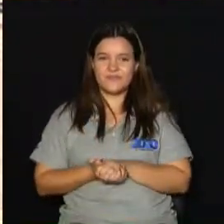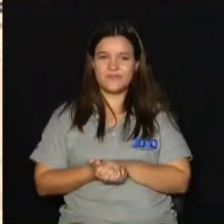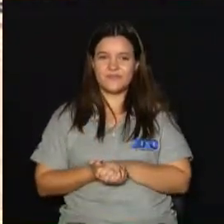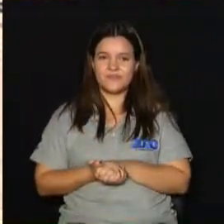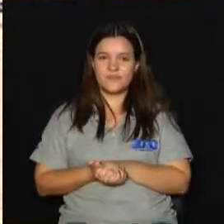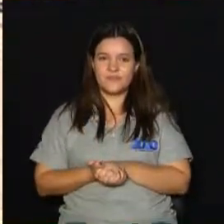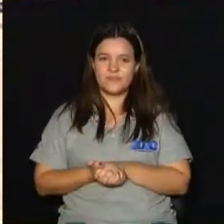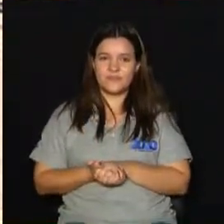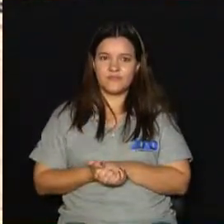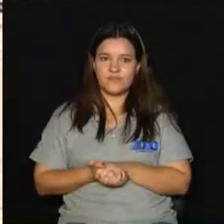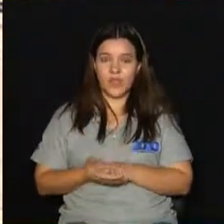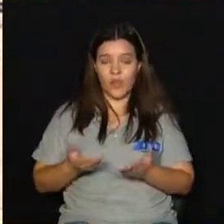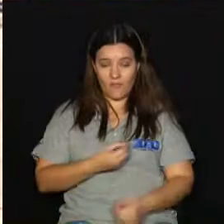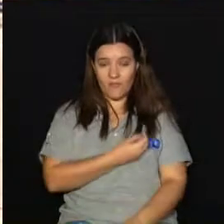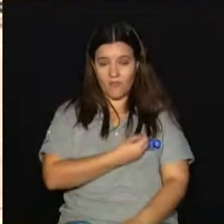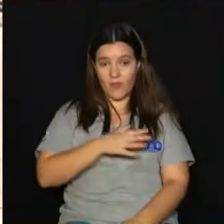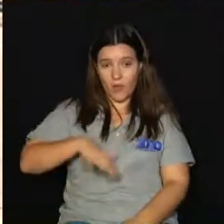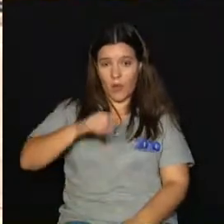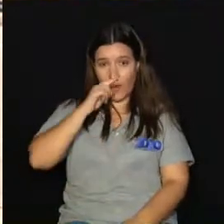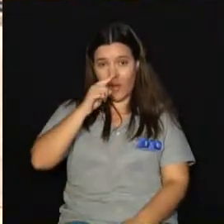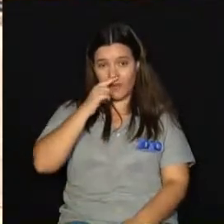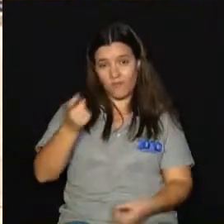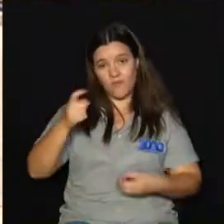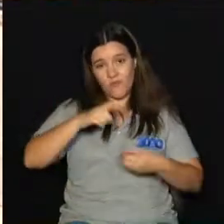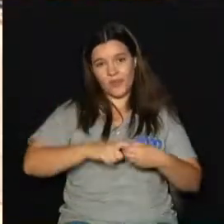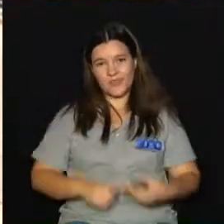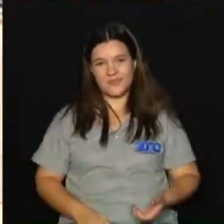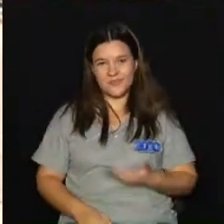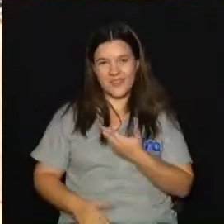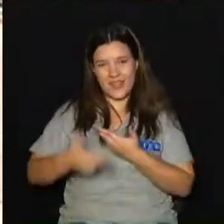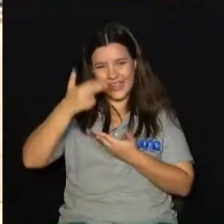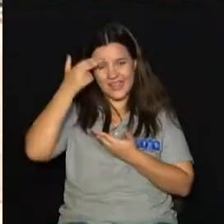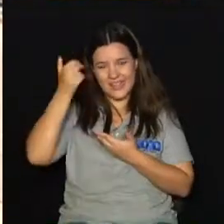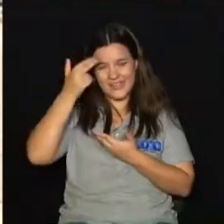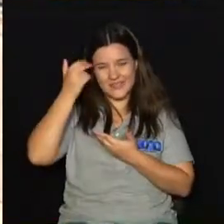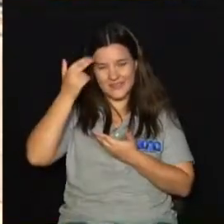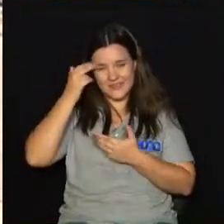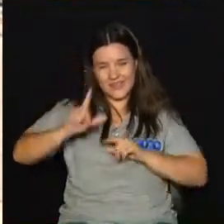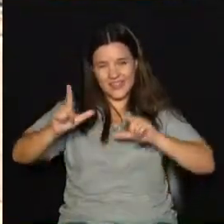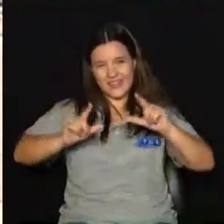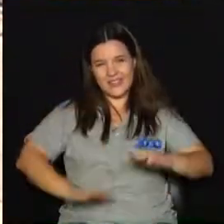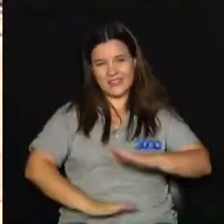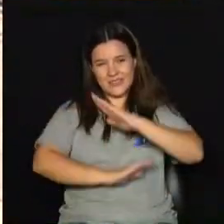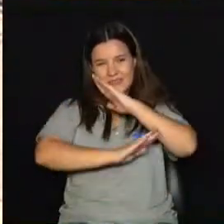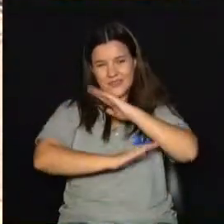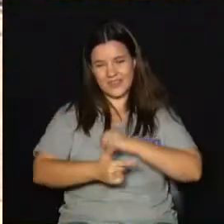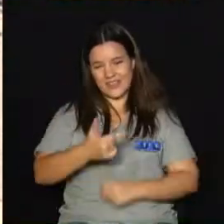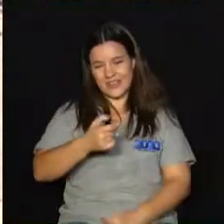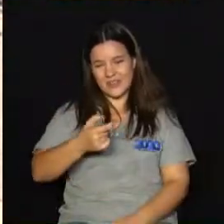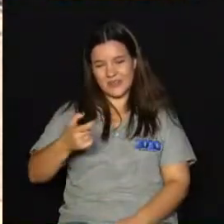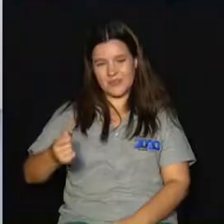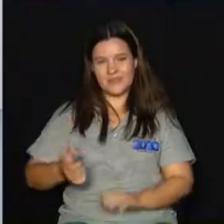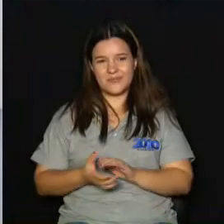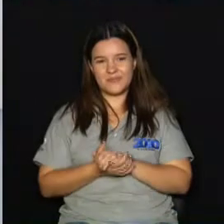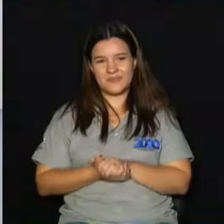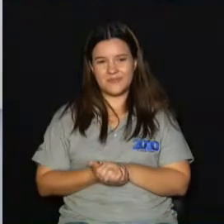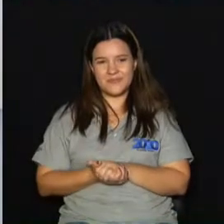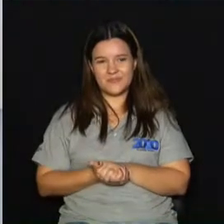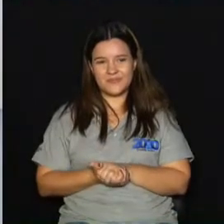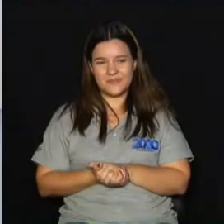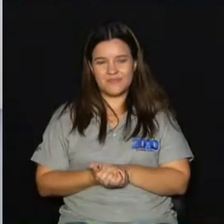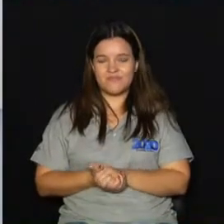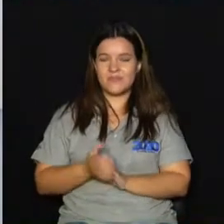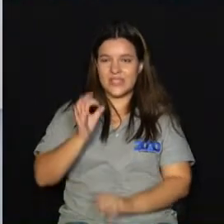Falando daqui do distrito do Ouro Verde, Rubens Morelli para a TV Câmara na cobertura das eleições 2020.